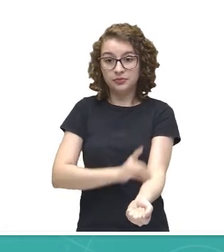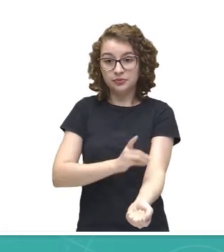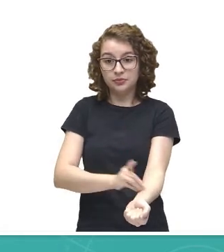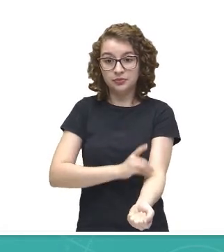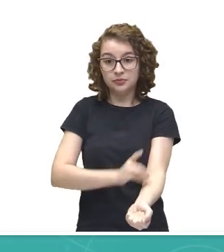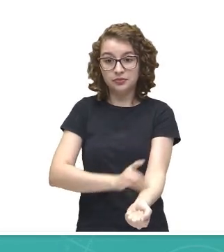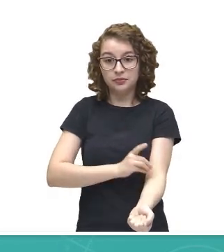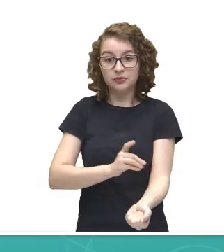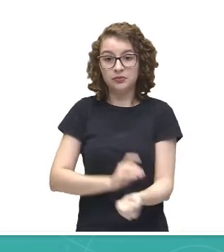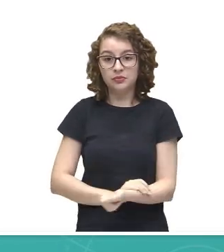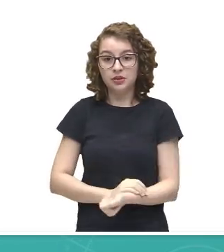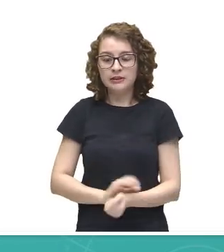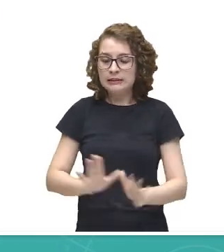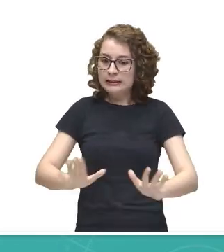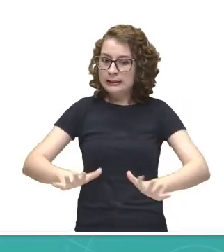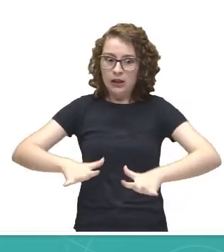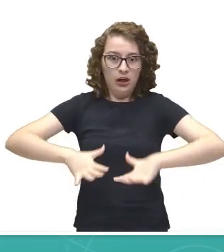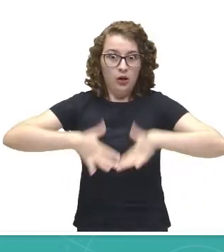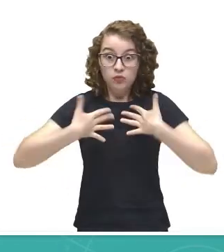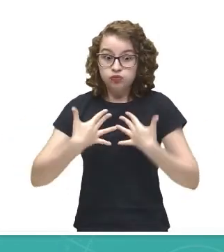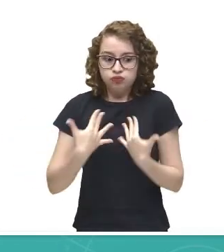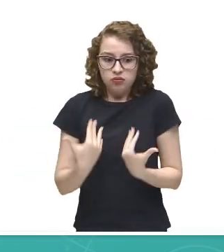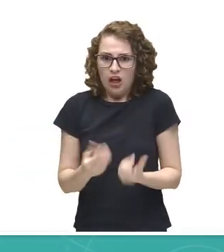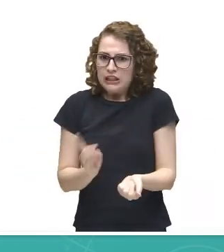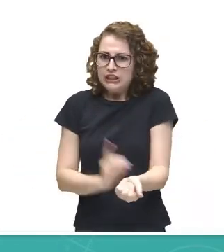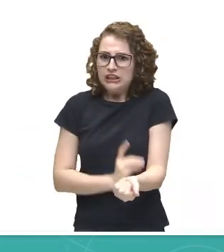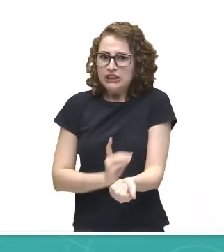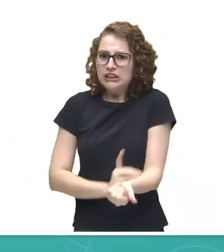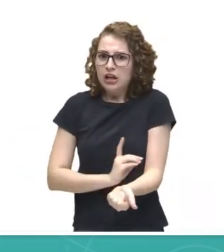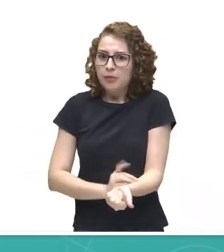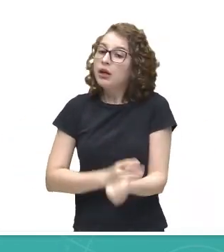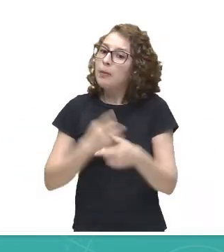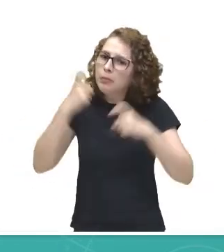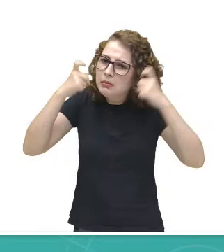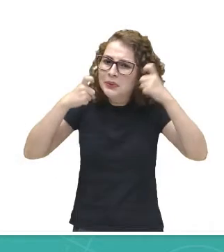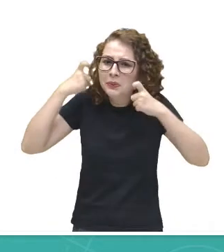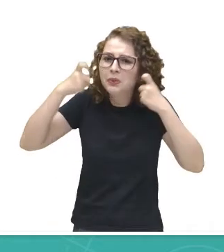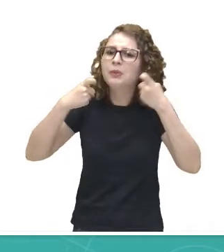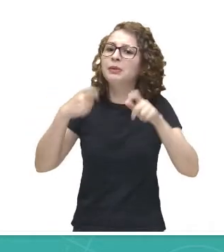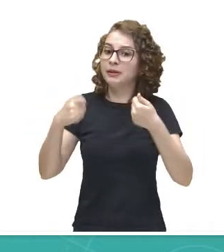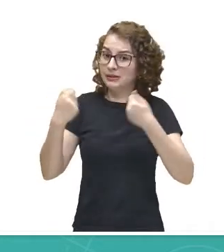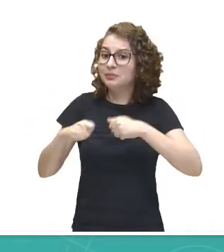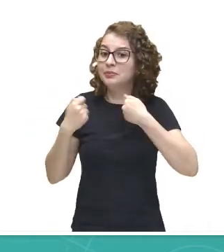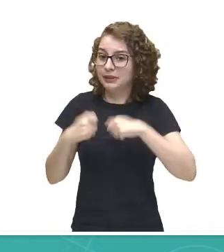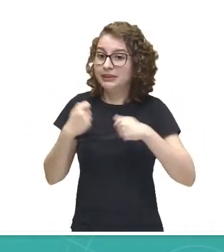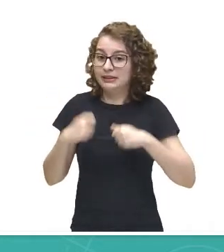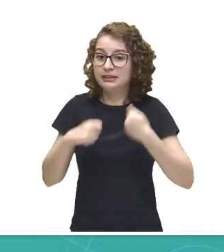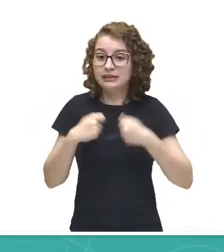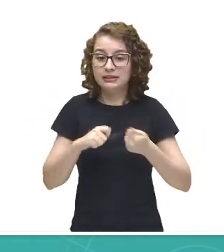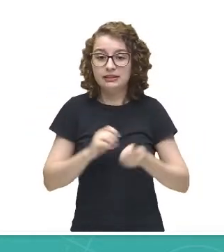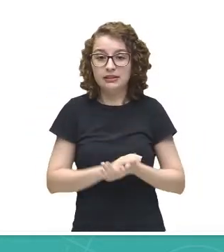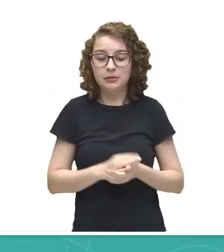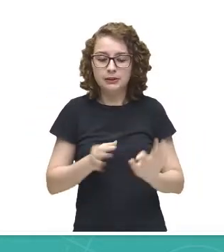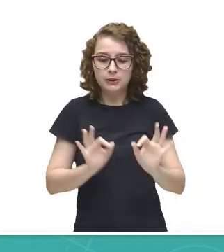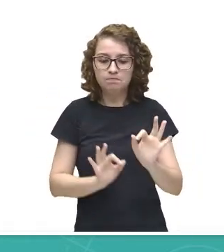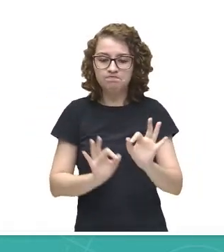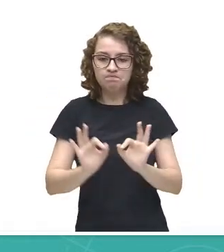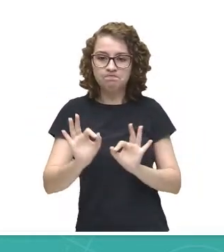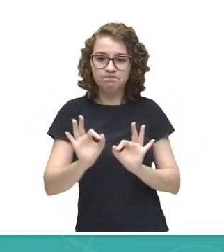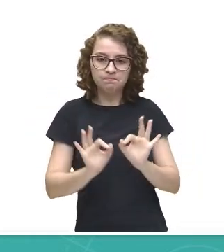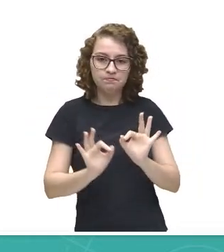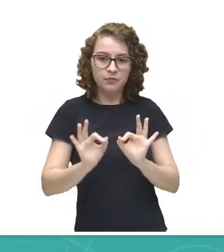diabetes ela causa um susto muito grande e realmente é para se preocupar, né? Você precisa se manter na linha. A pessoa que